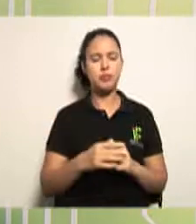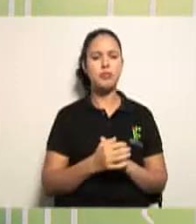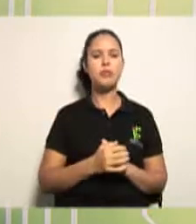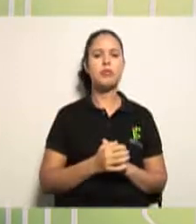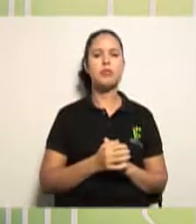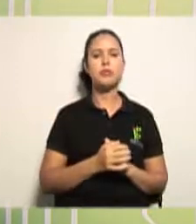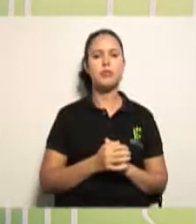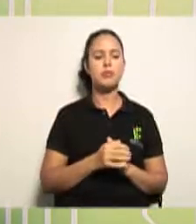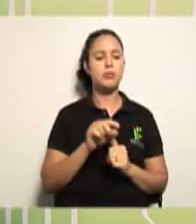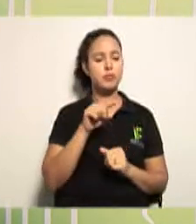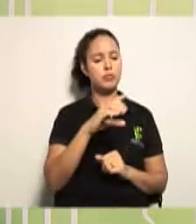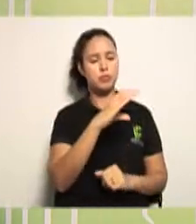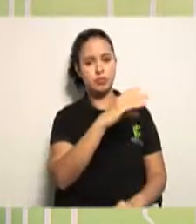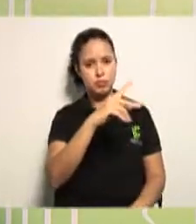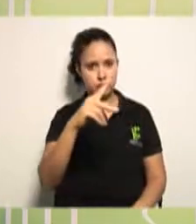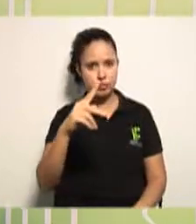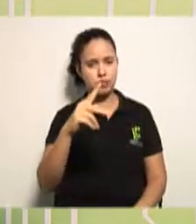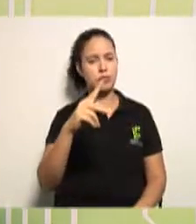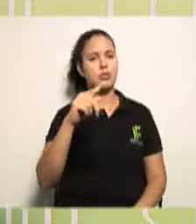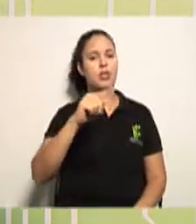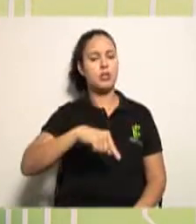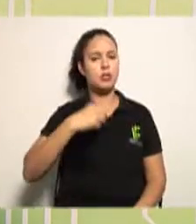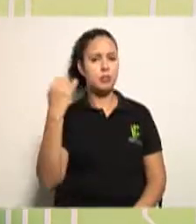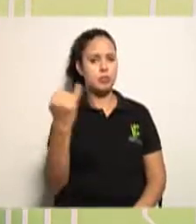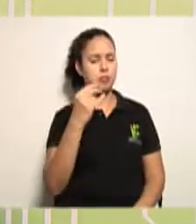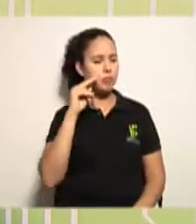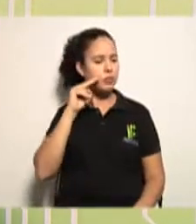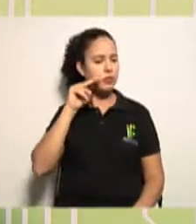como uma organização. E aí a gente traz